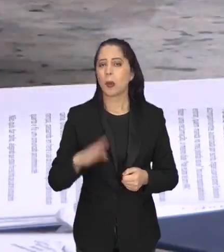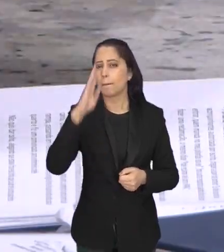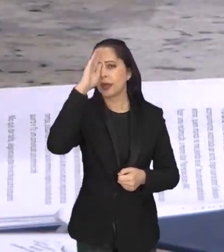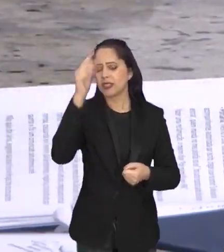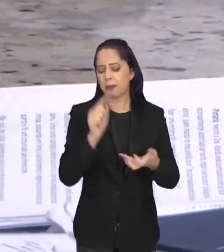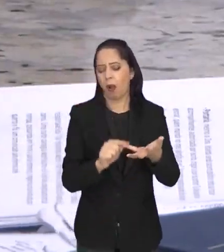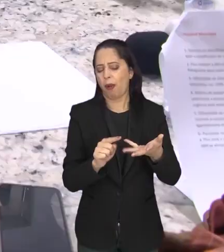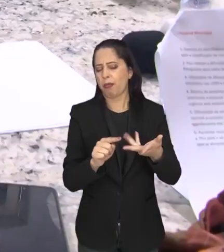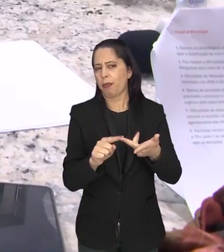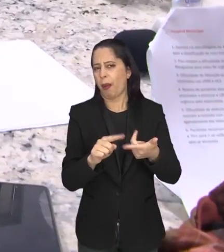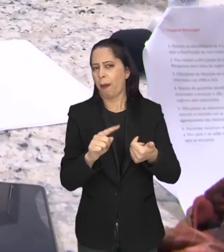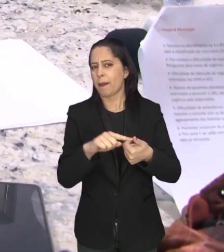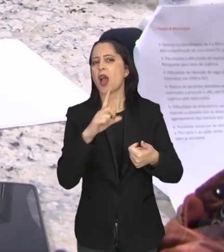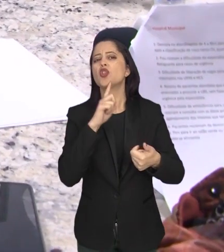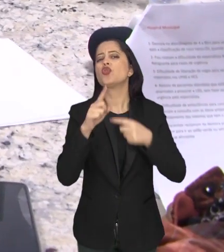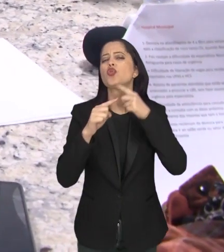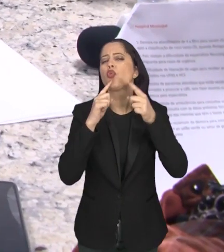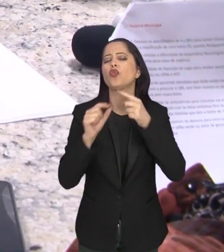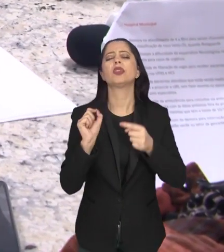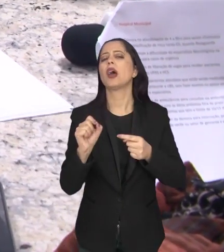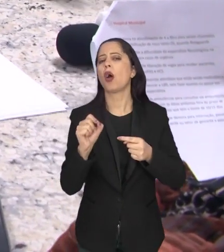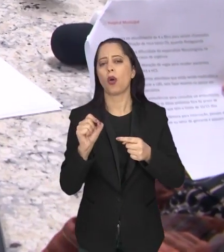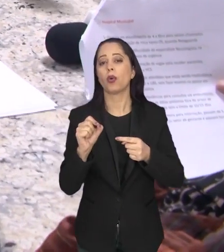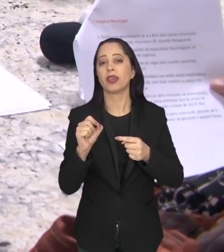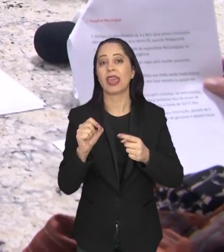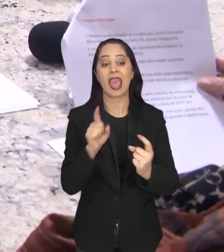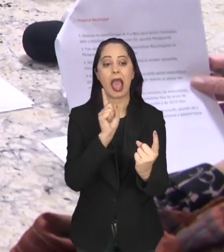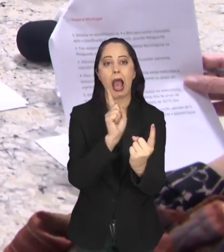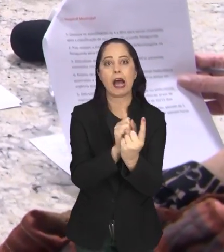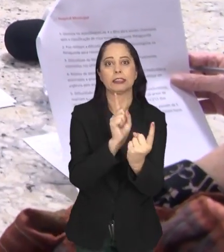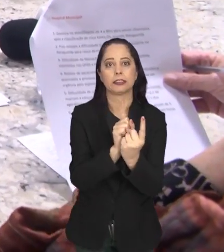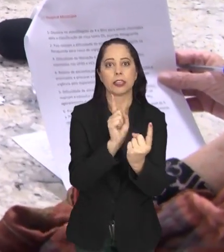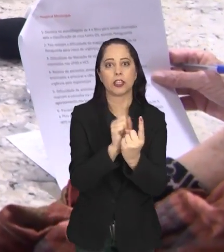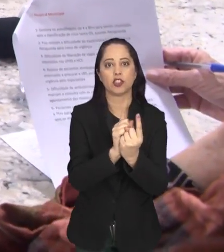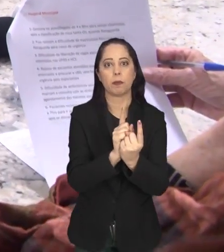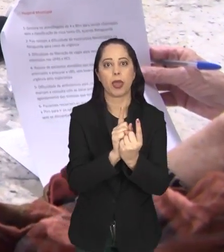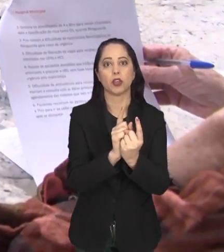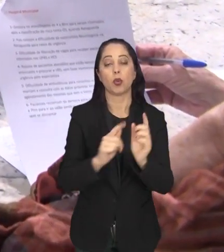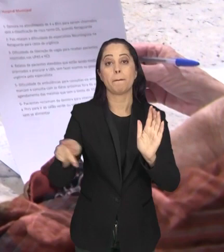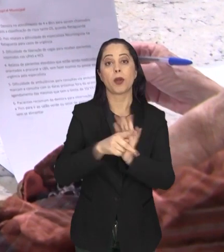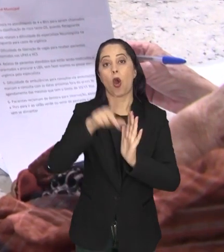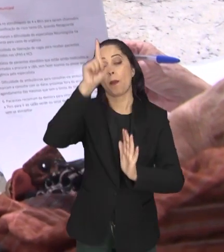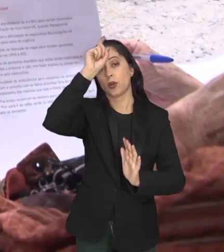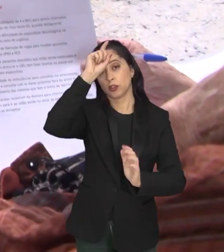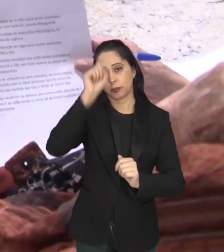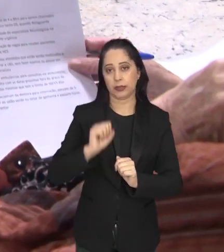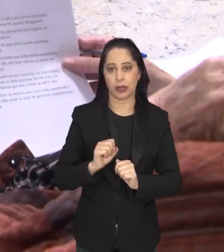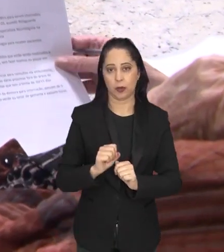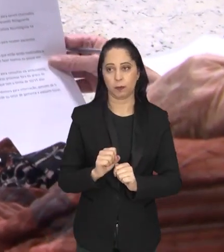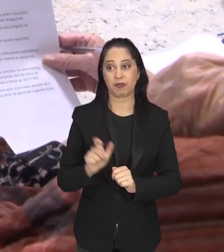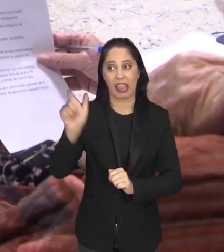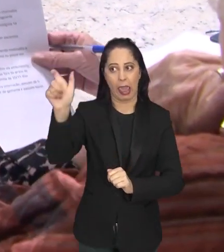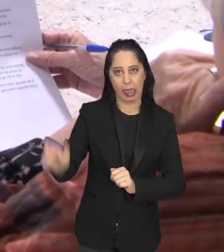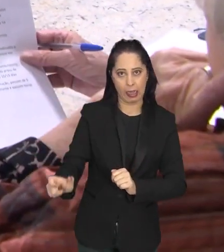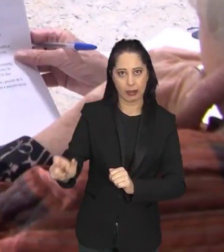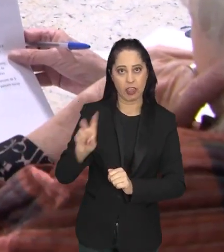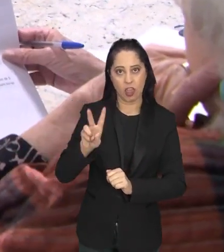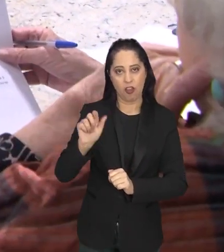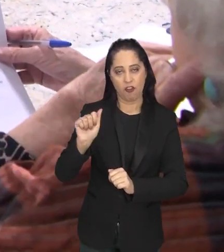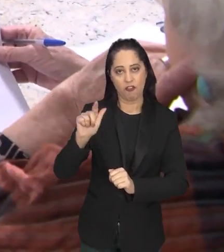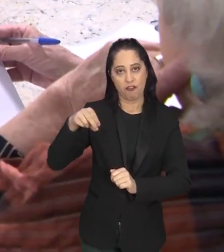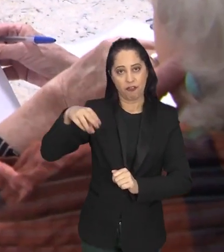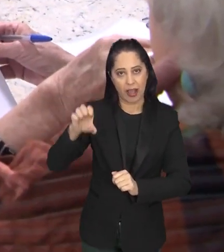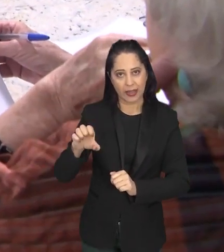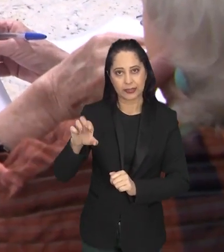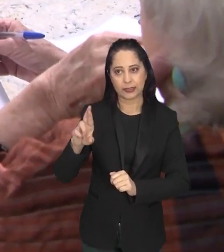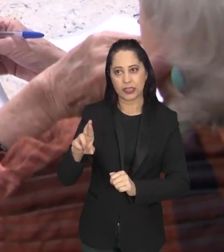principais questionamentos dos vereadores estavam ligados ao pronto atendimento nos hospitais. Segundo o Wagner, o